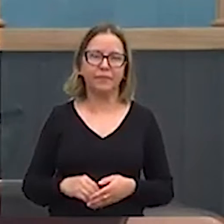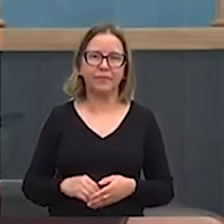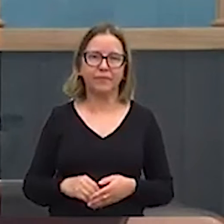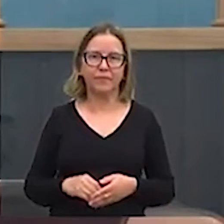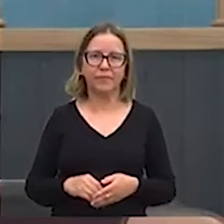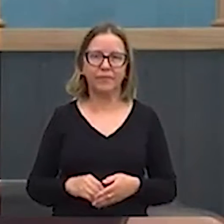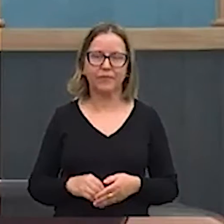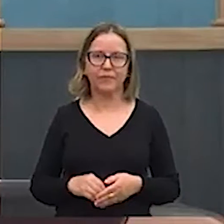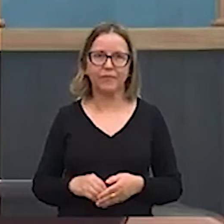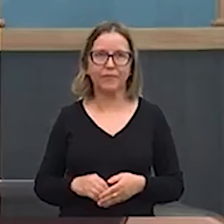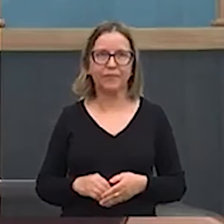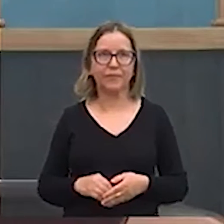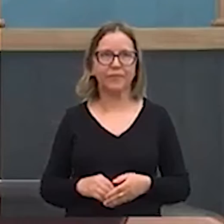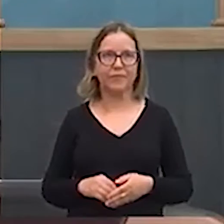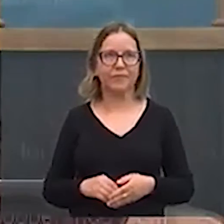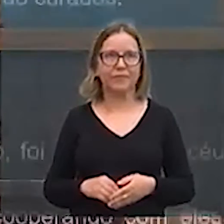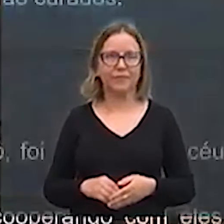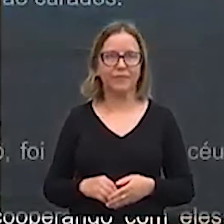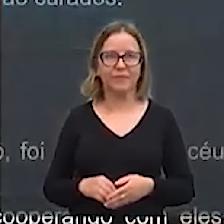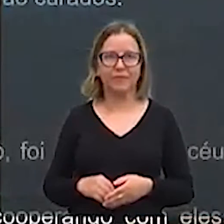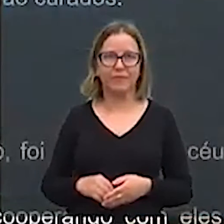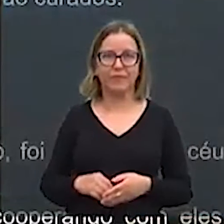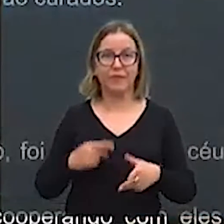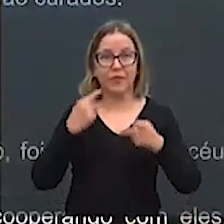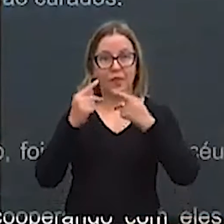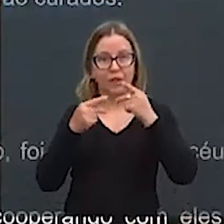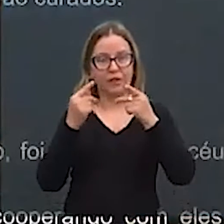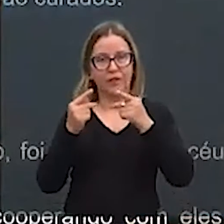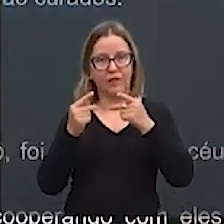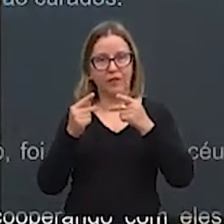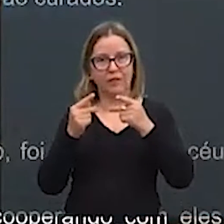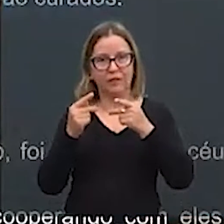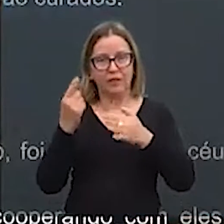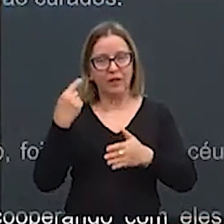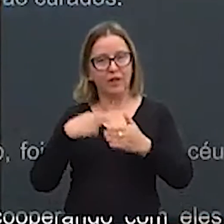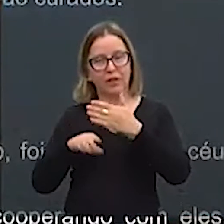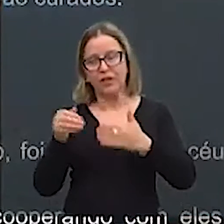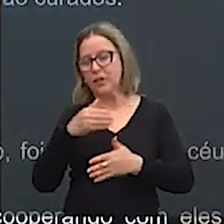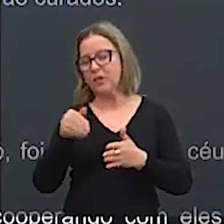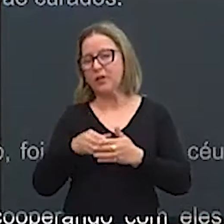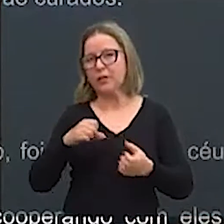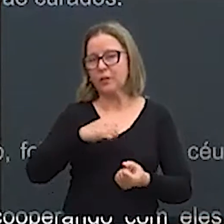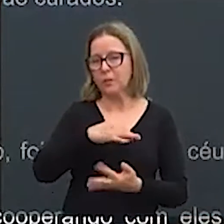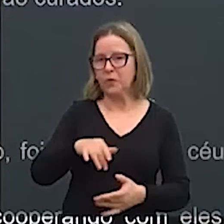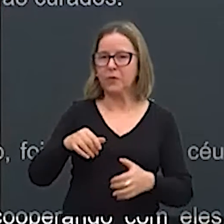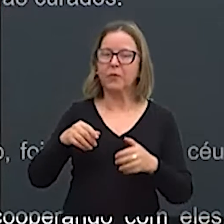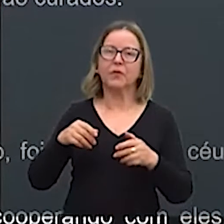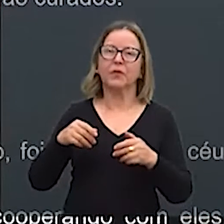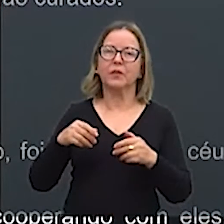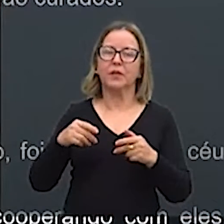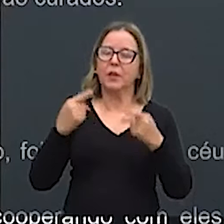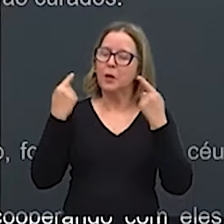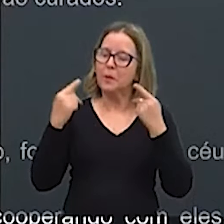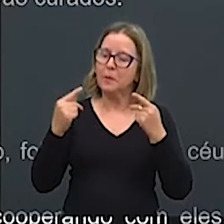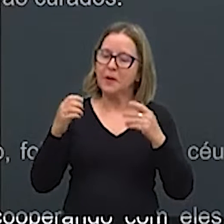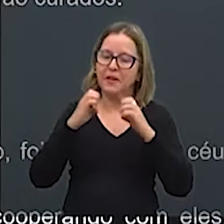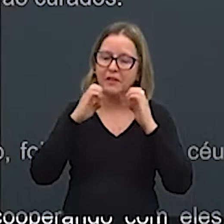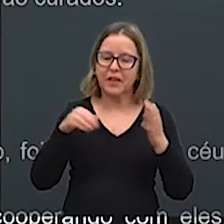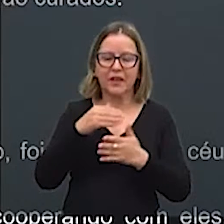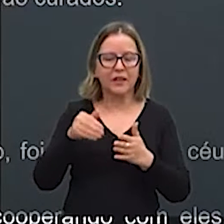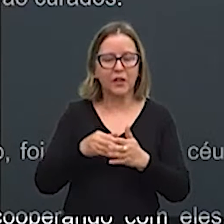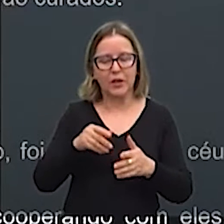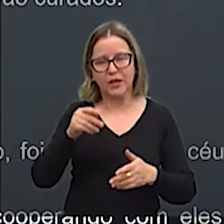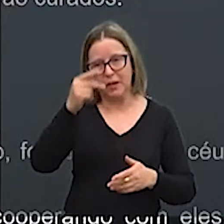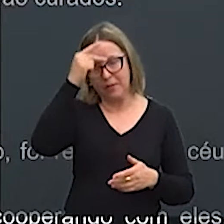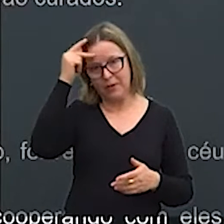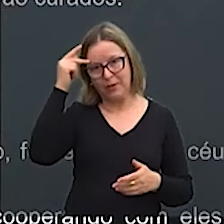16. E disse-lhes, ide por todo o mundo e pregai o evangelho a toda criatura.